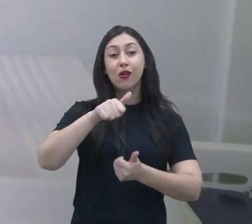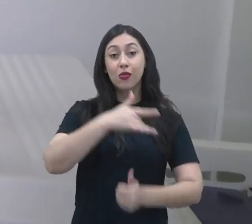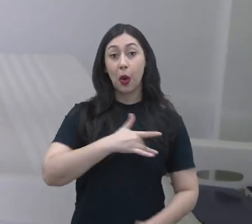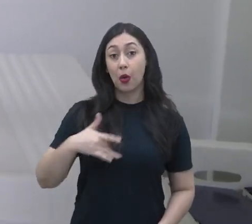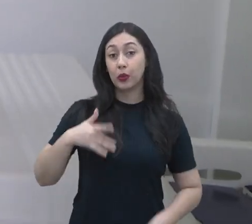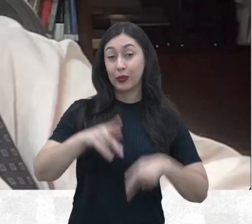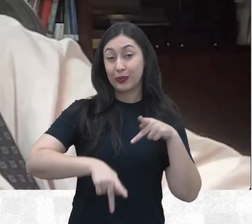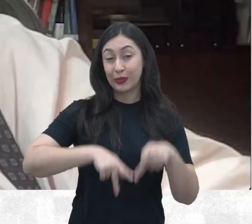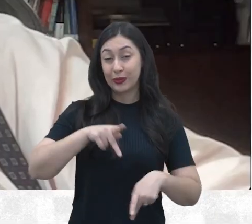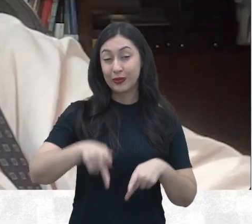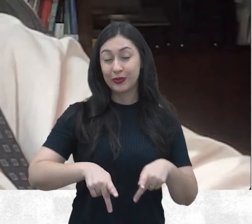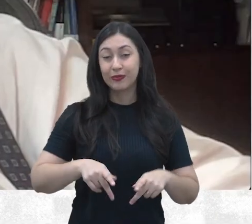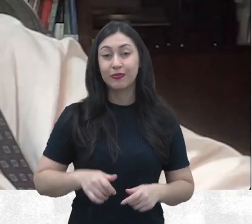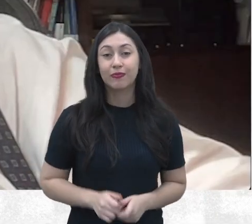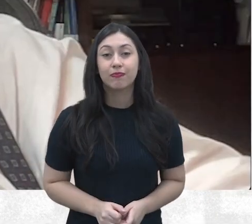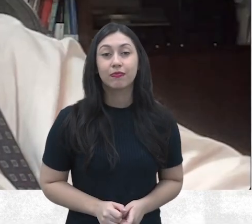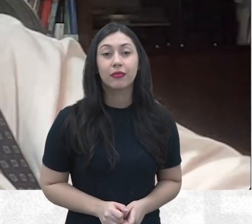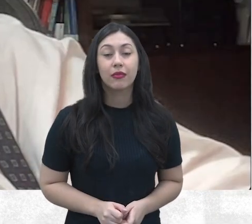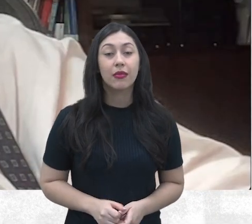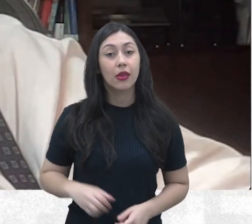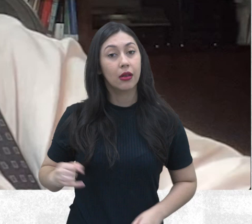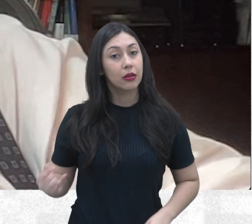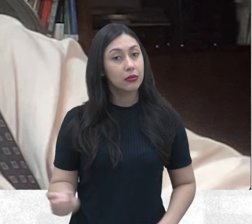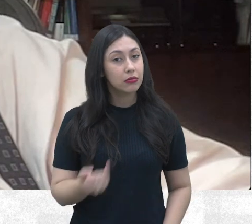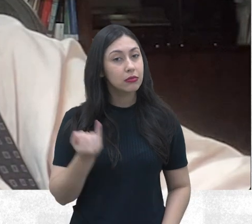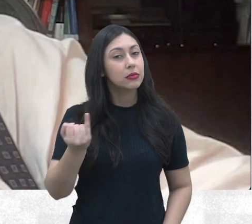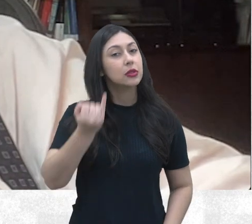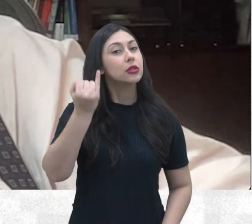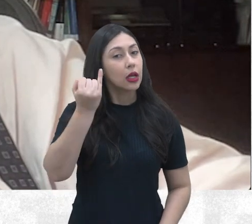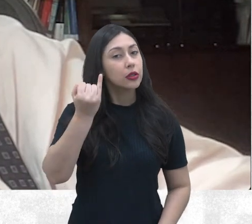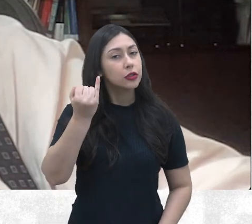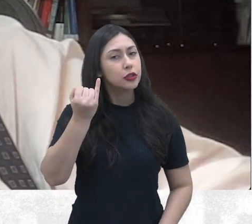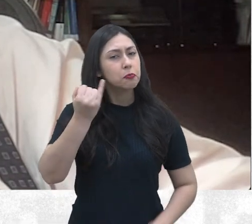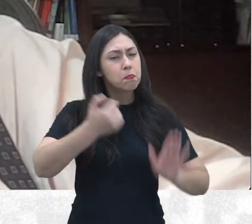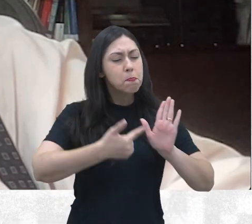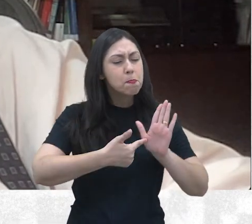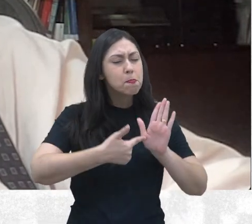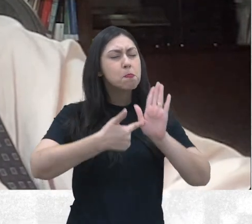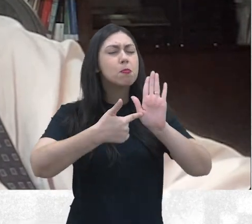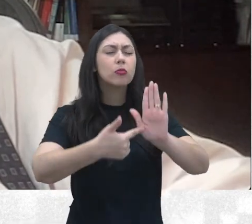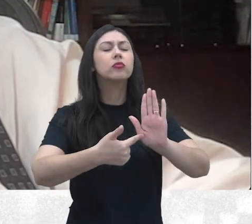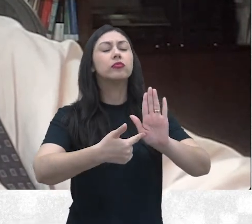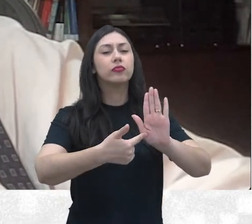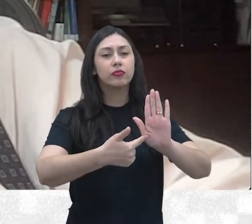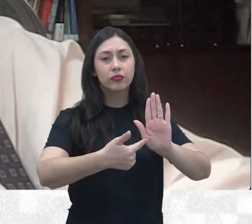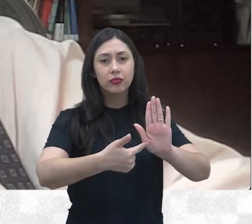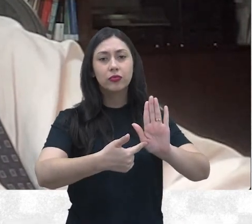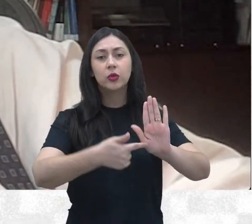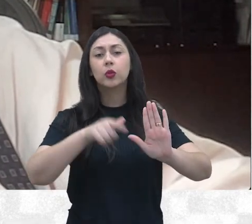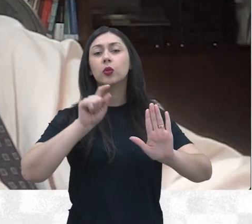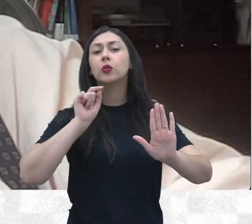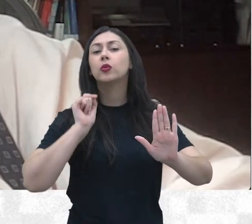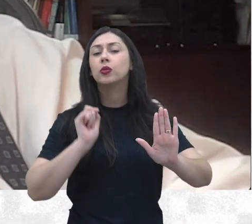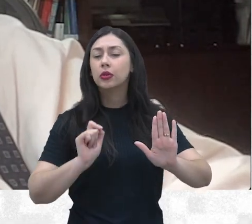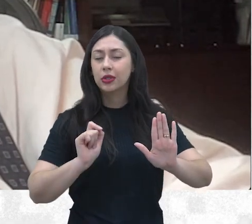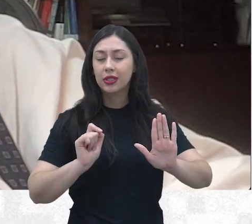saúde pública. Eu acho que é importante a gente não deixar de enfatizar